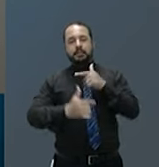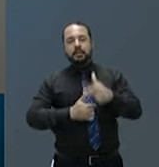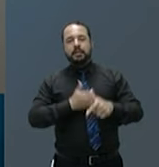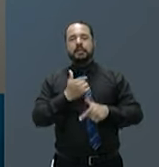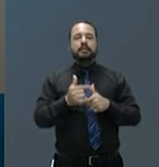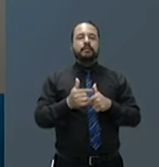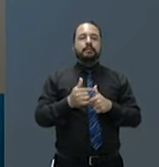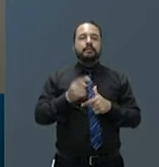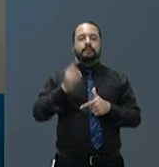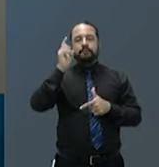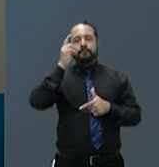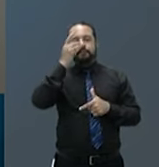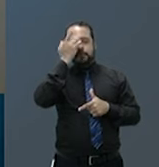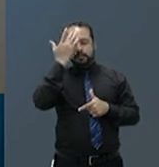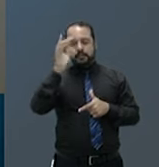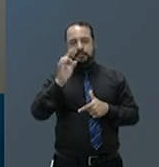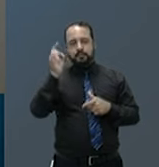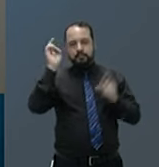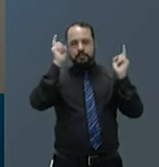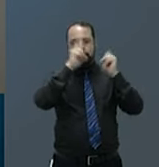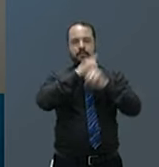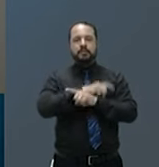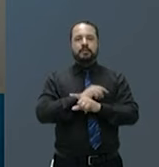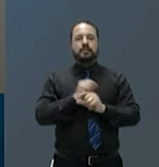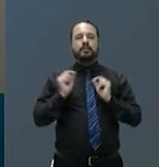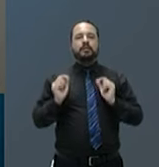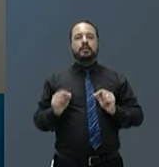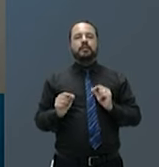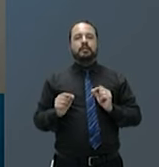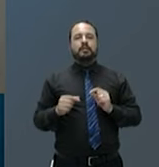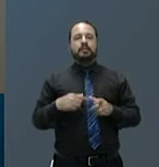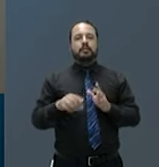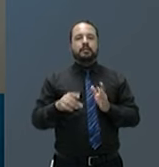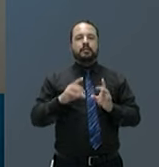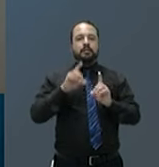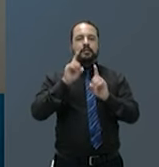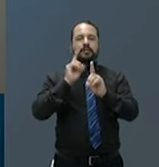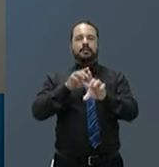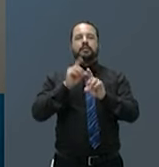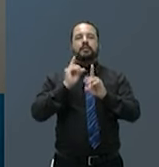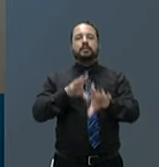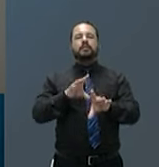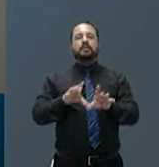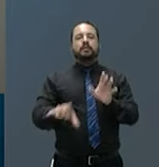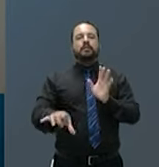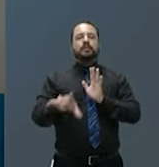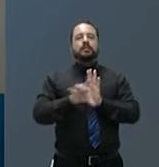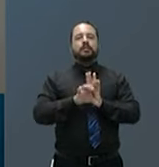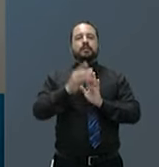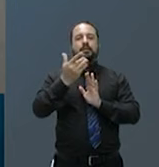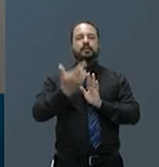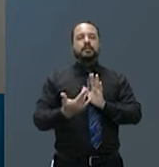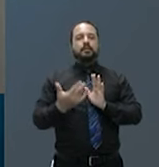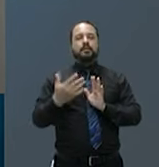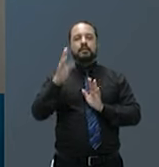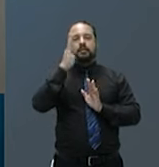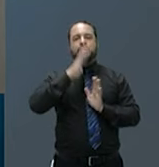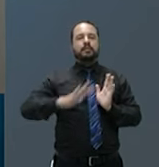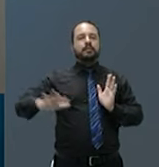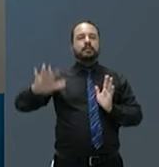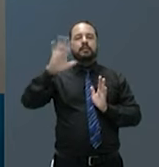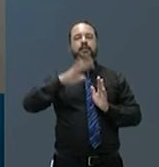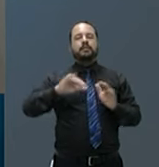indeterminados dos quais necessitam uma comutação da doutrina e jurisprudência pátria. Embora este colendo o STJ já